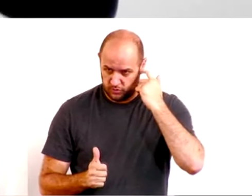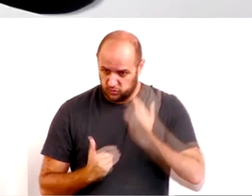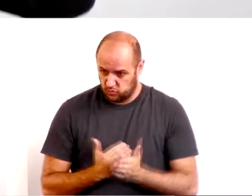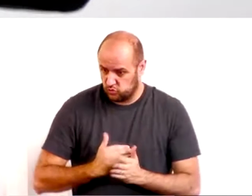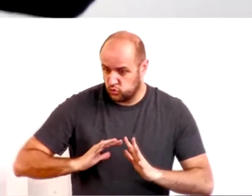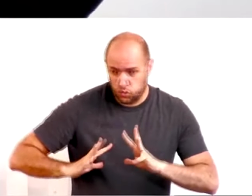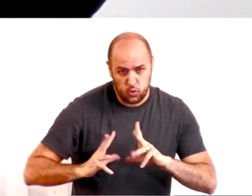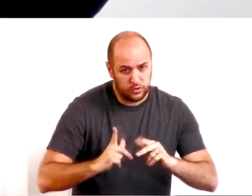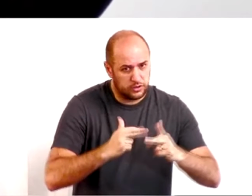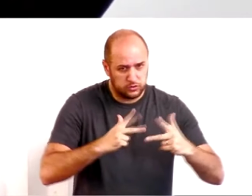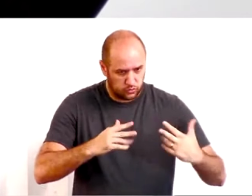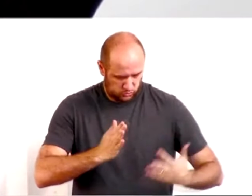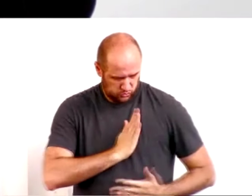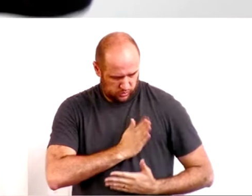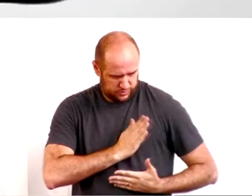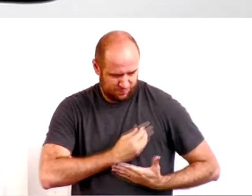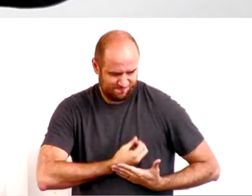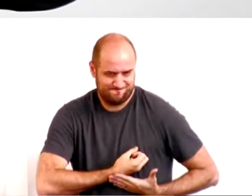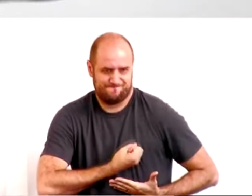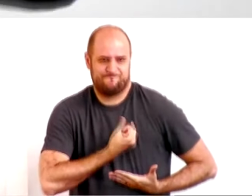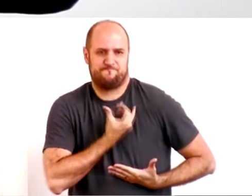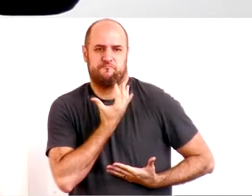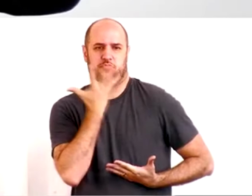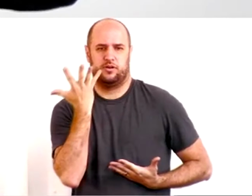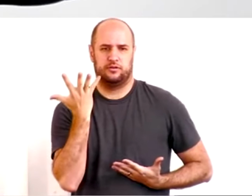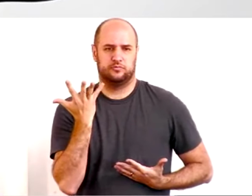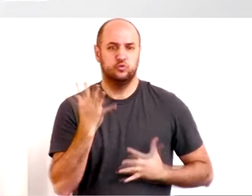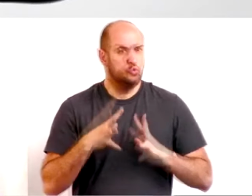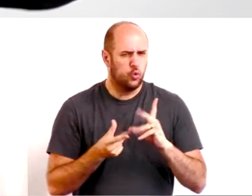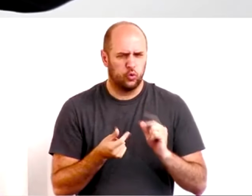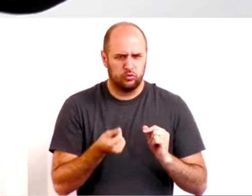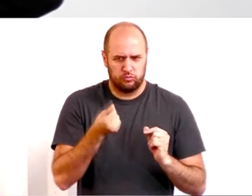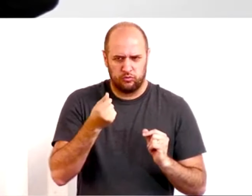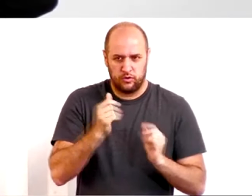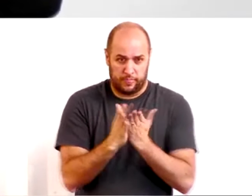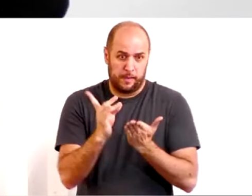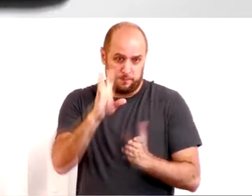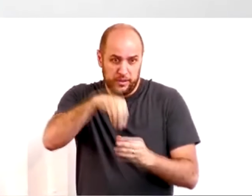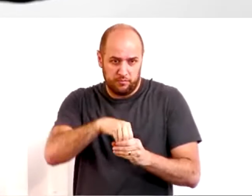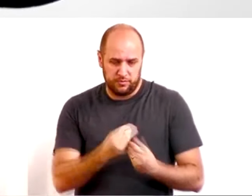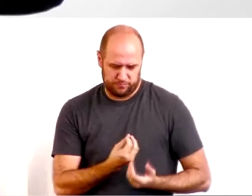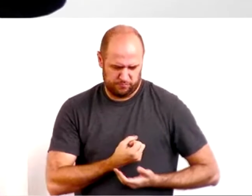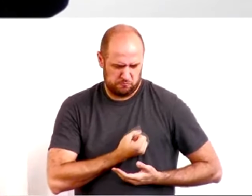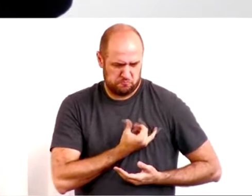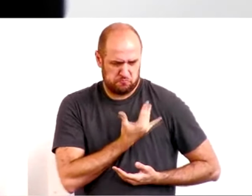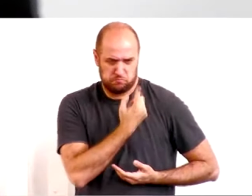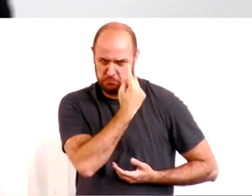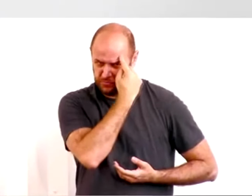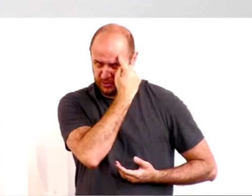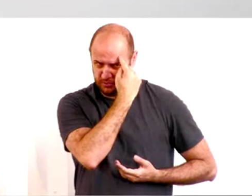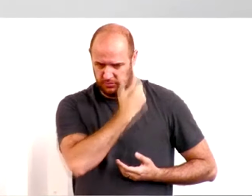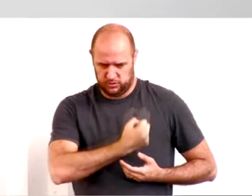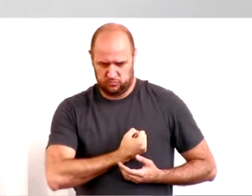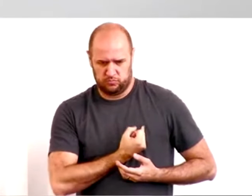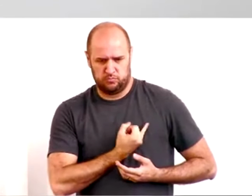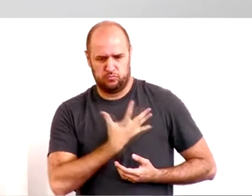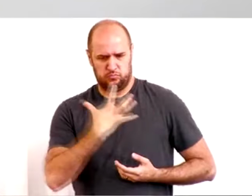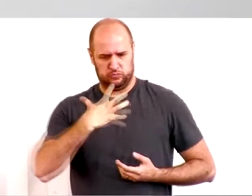âmbito cognitivo, ou seja, os pensamentos, a intelectualidade, as